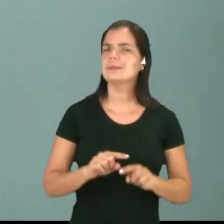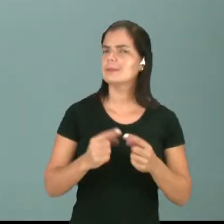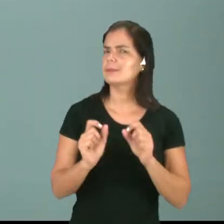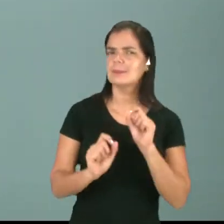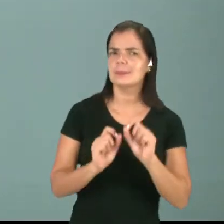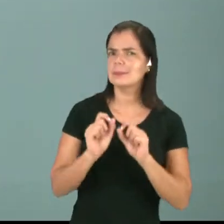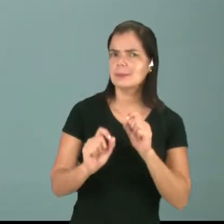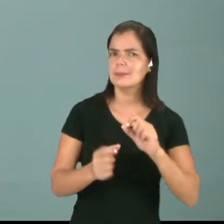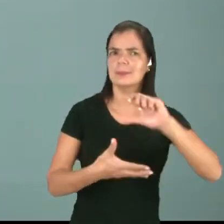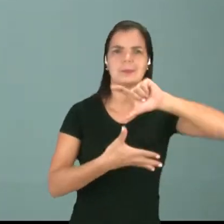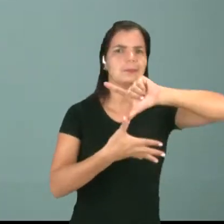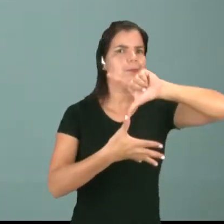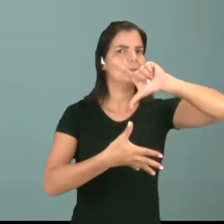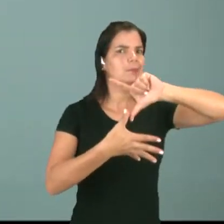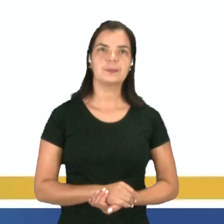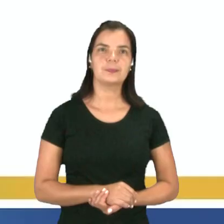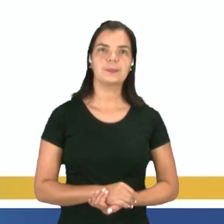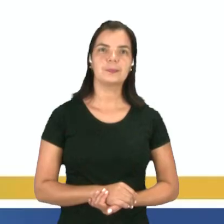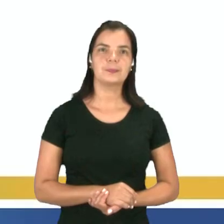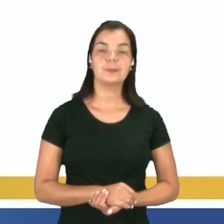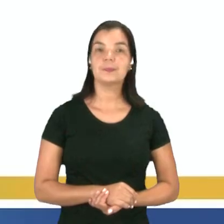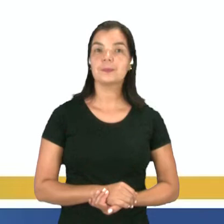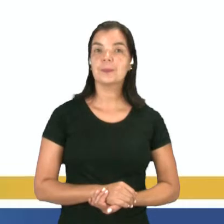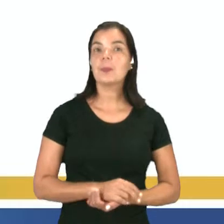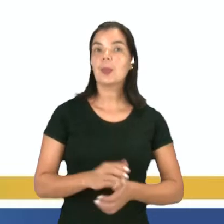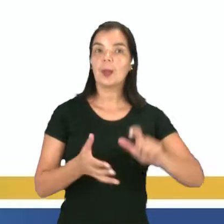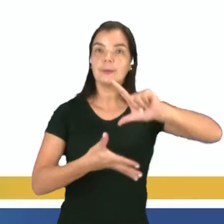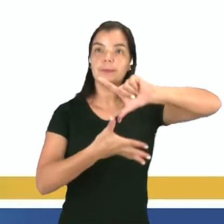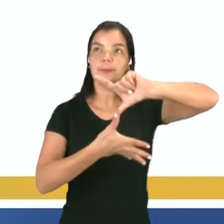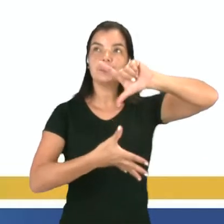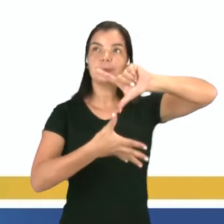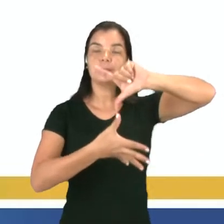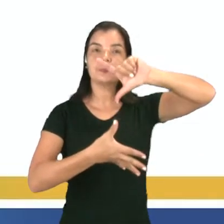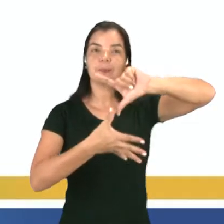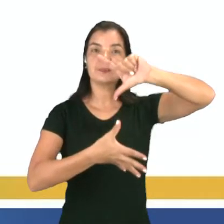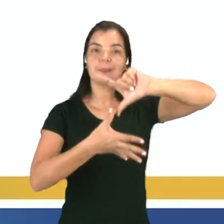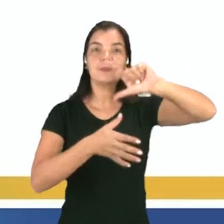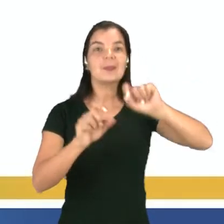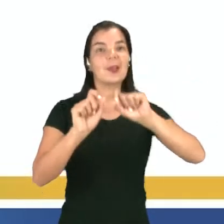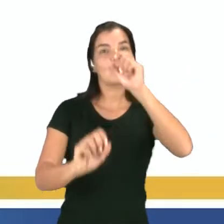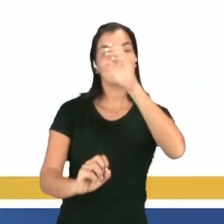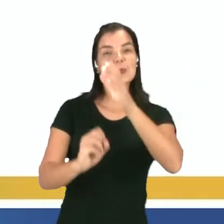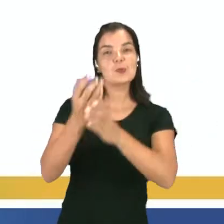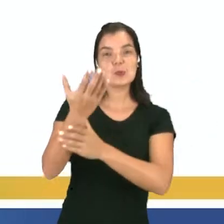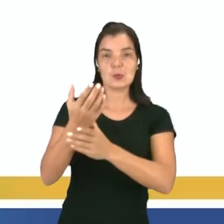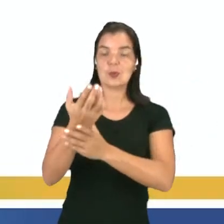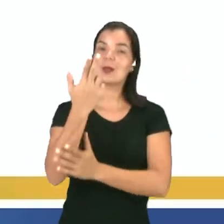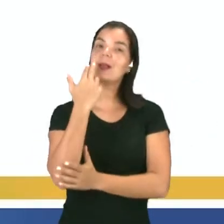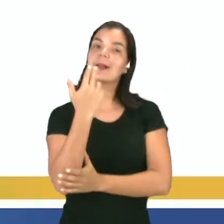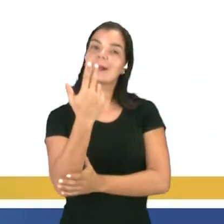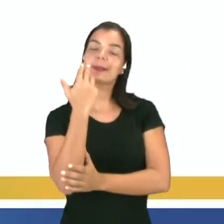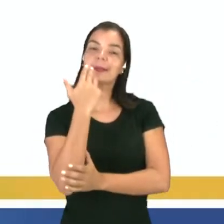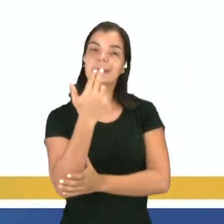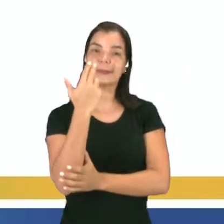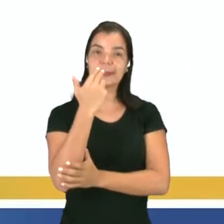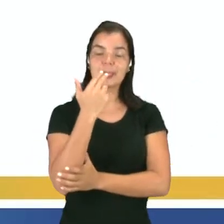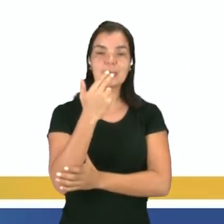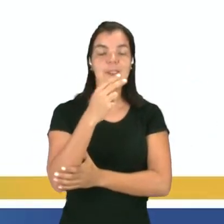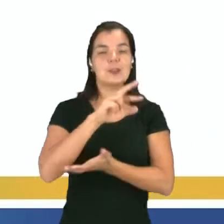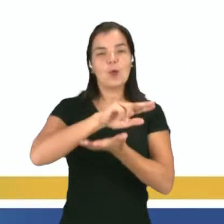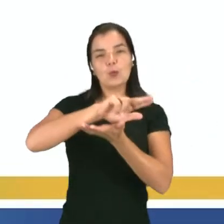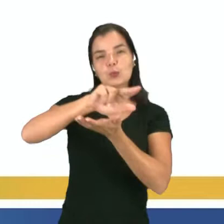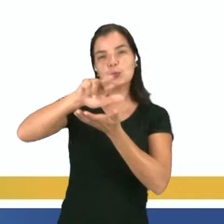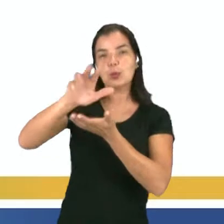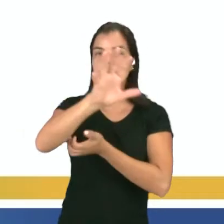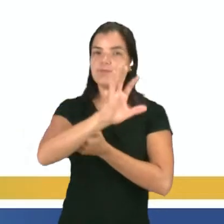o que é América Latina mesmo? O nome América Latina é derivado das línguas faladas em